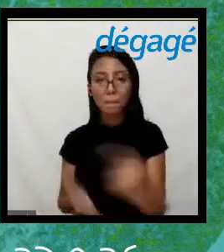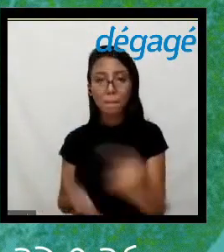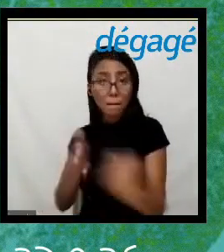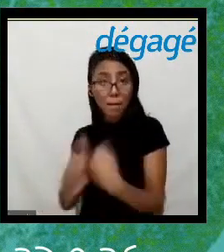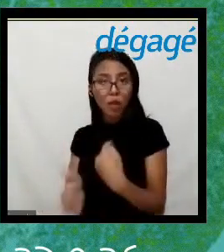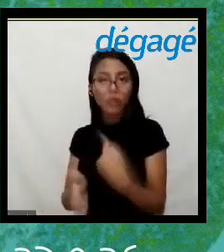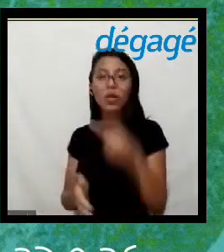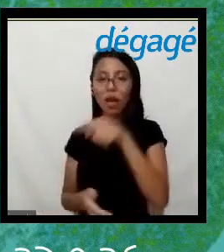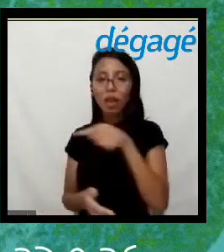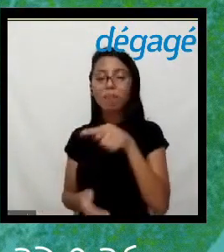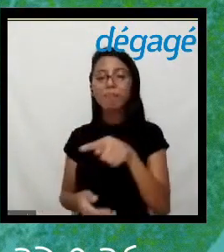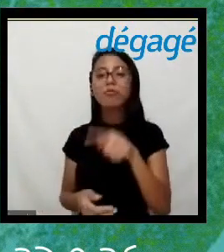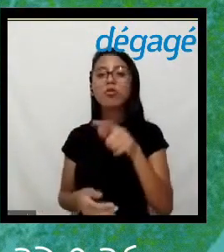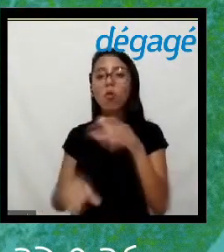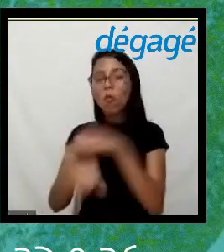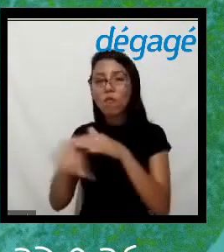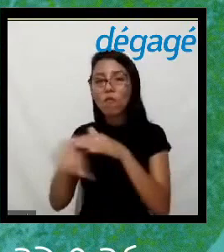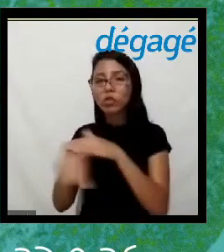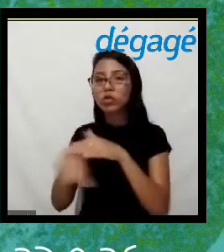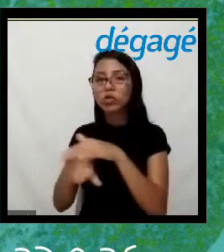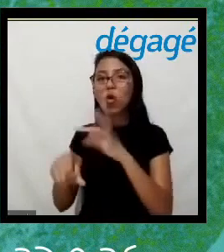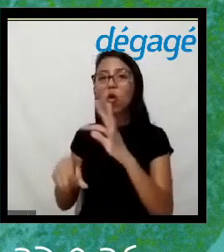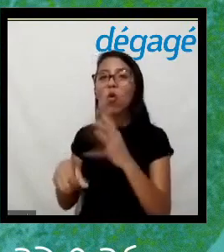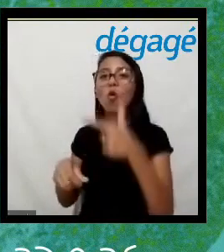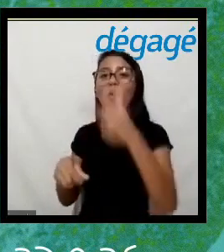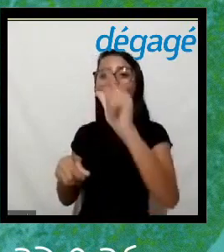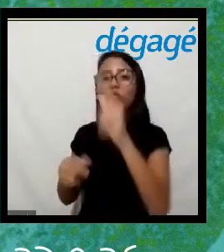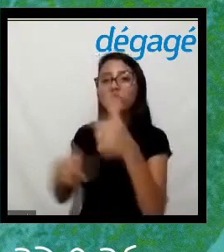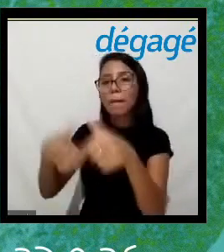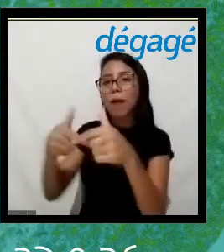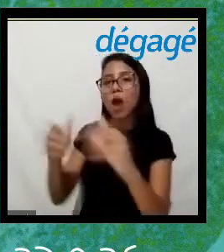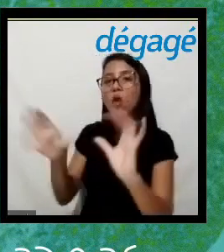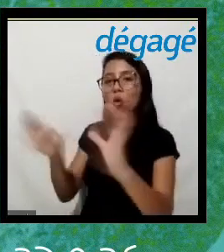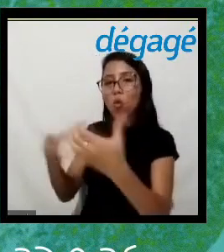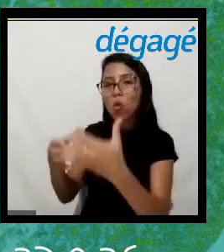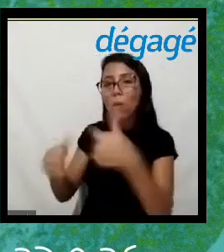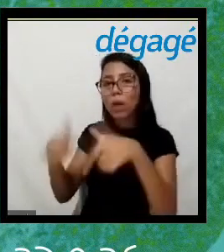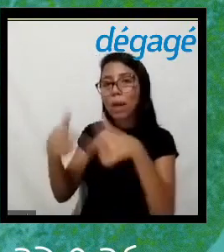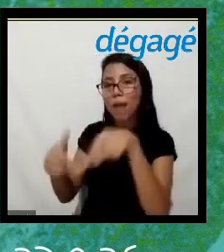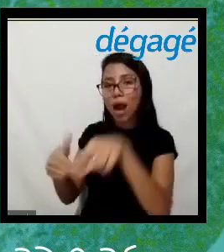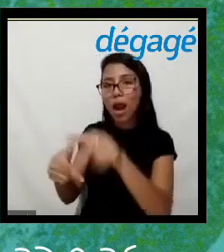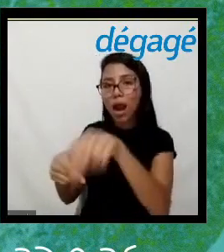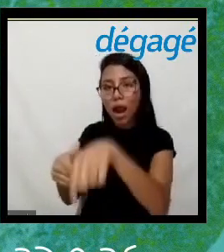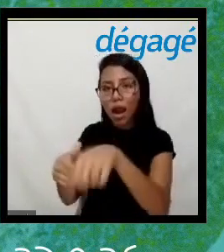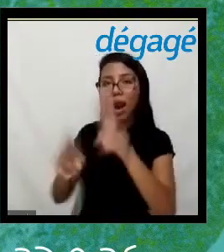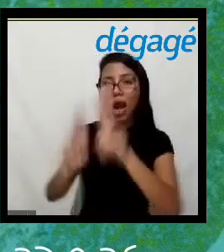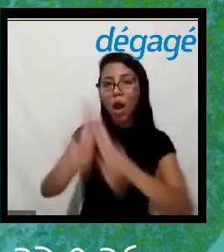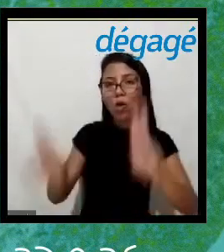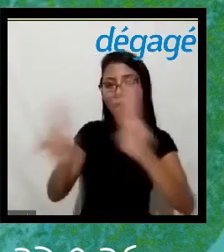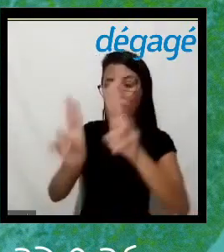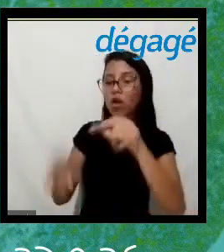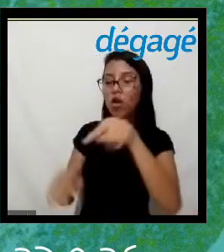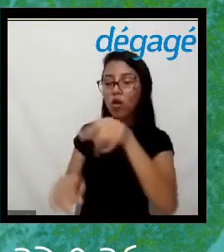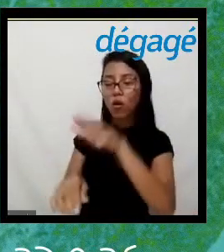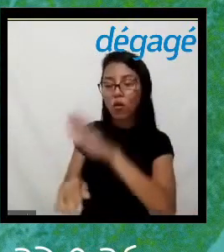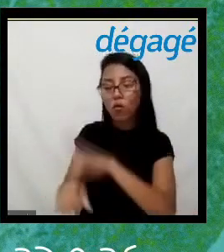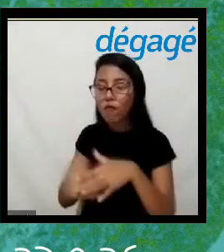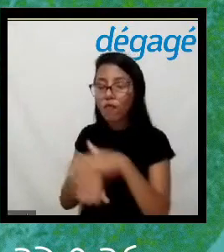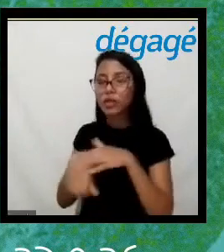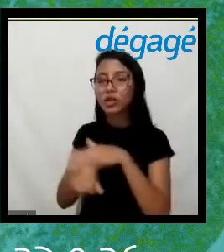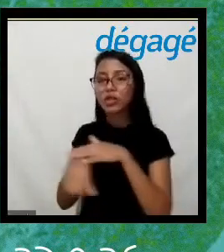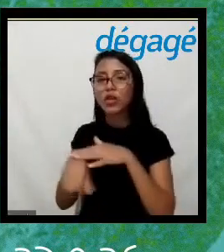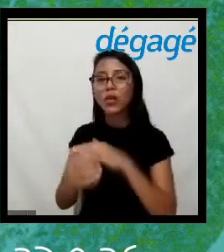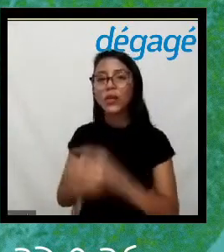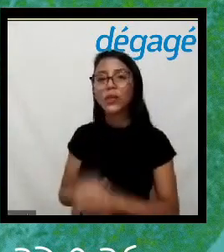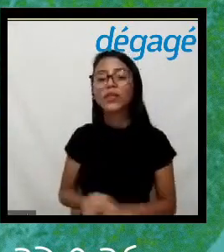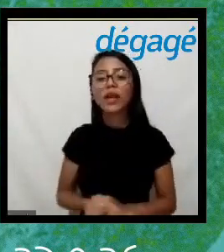suporte necessário. Então, nós começamos a criar uma rede de afetos com os funcionários, com os vigilantes, os auxiliares